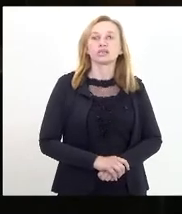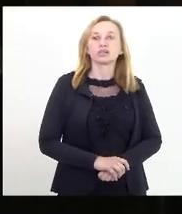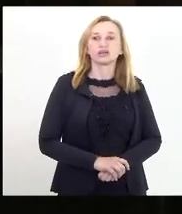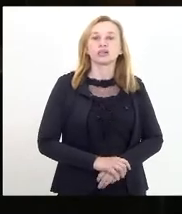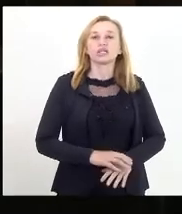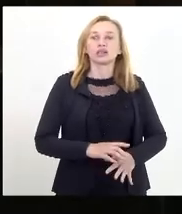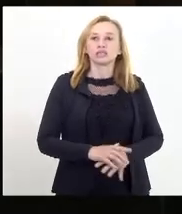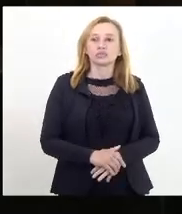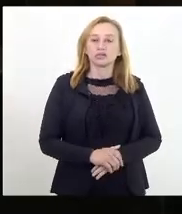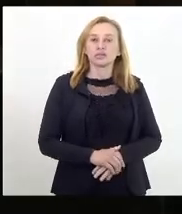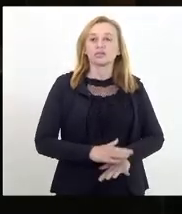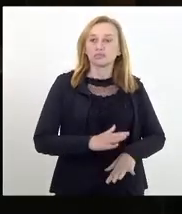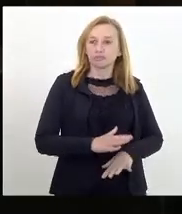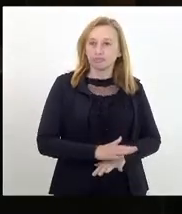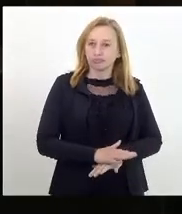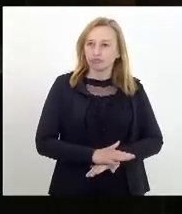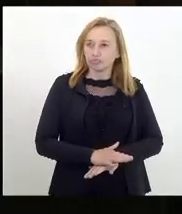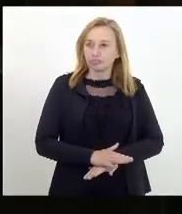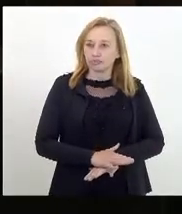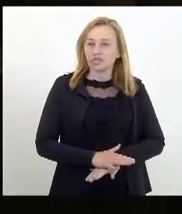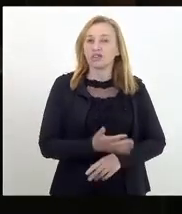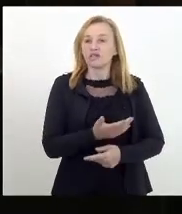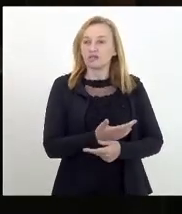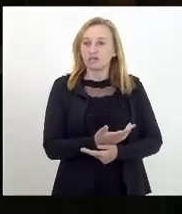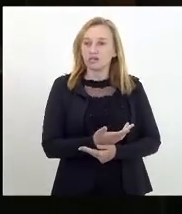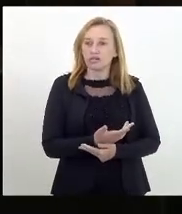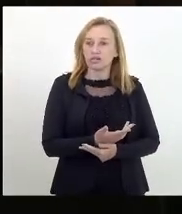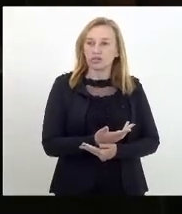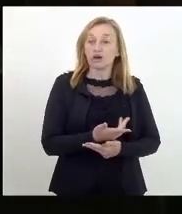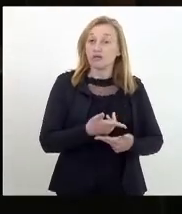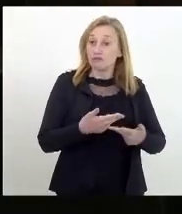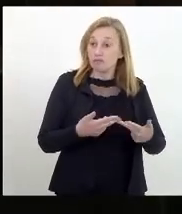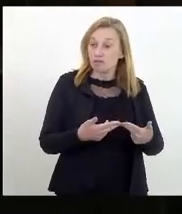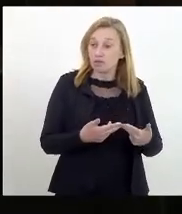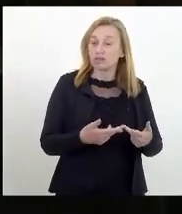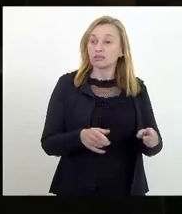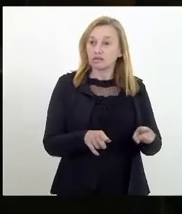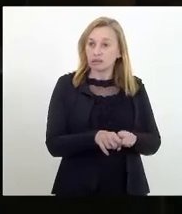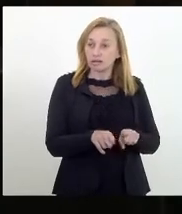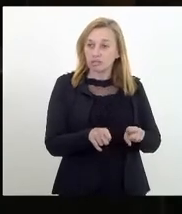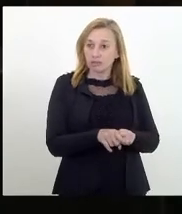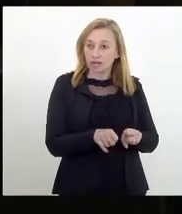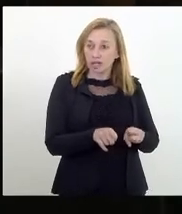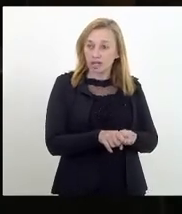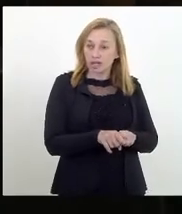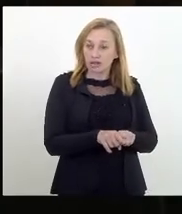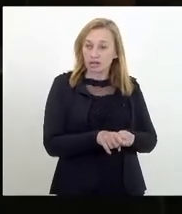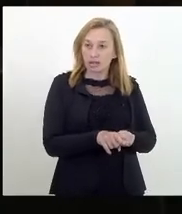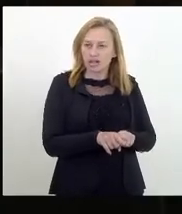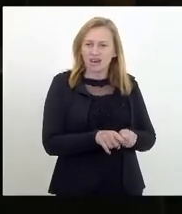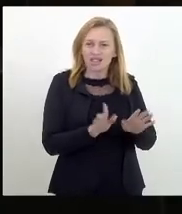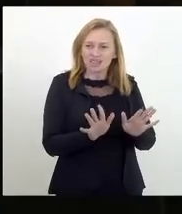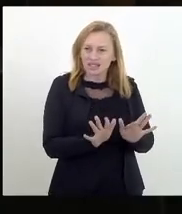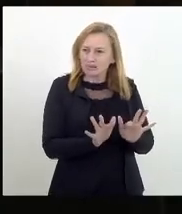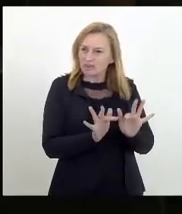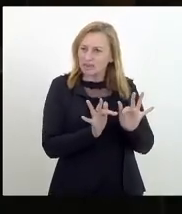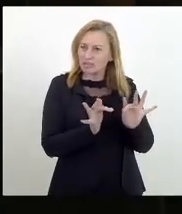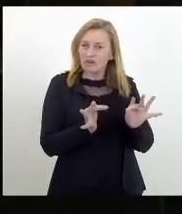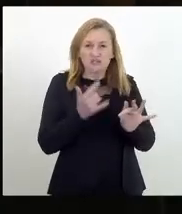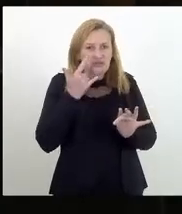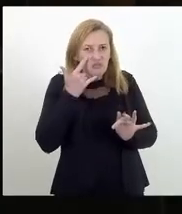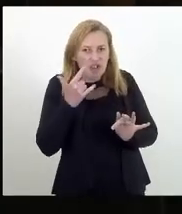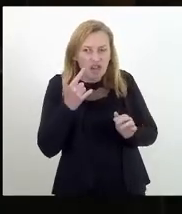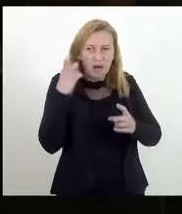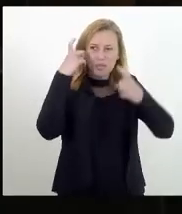vem ainda uma vez mais e muito respeitosamente Vejam a preocupação